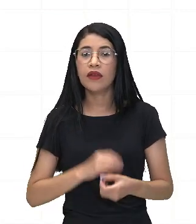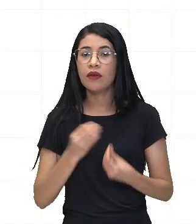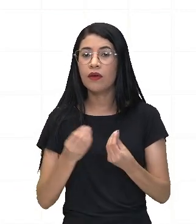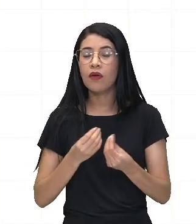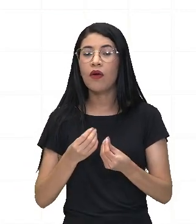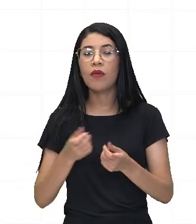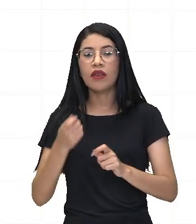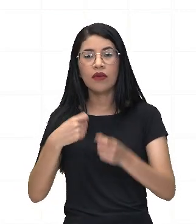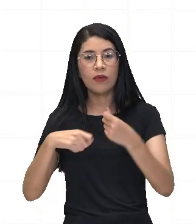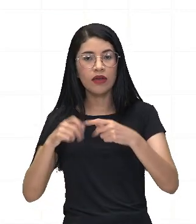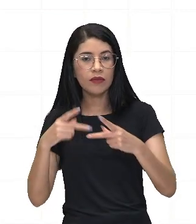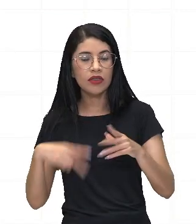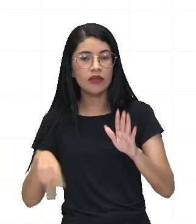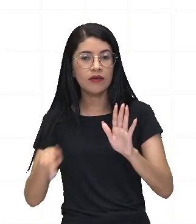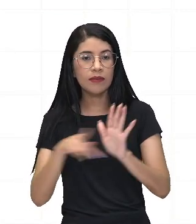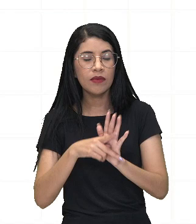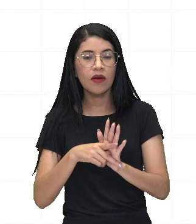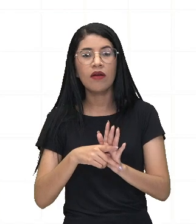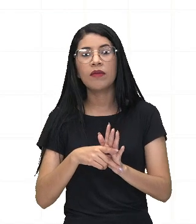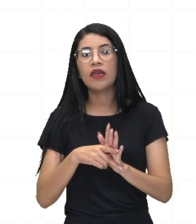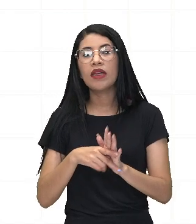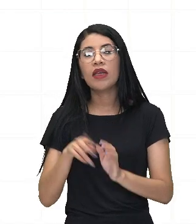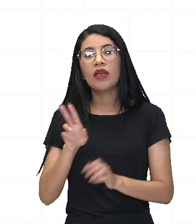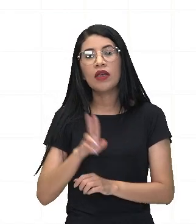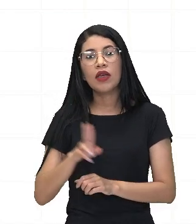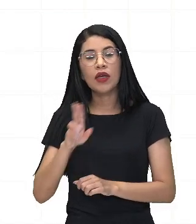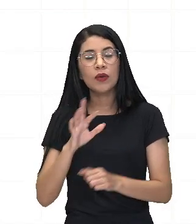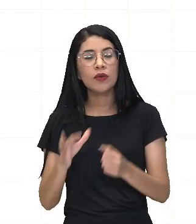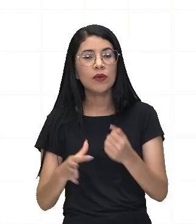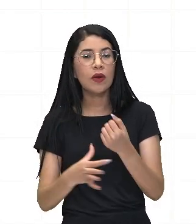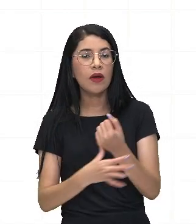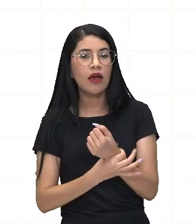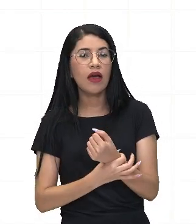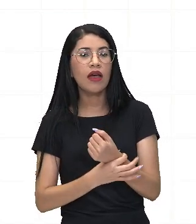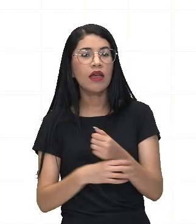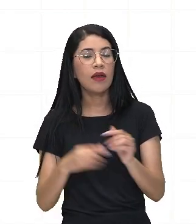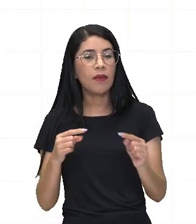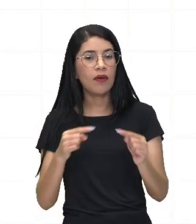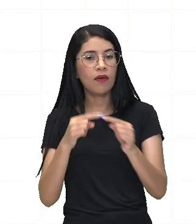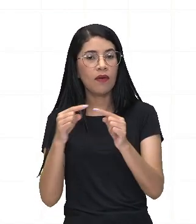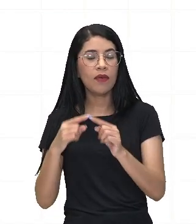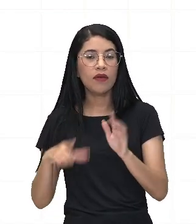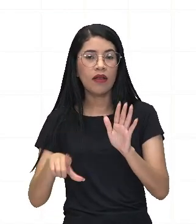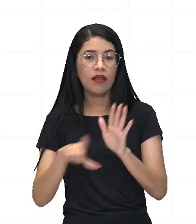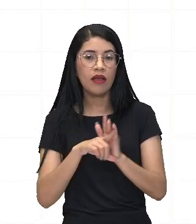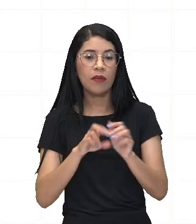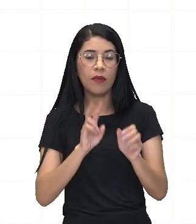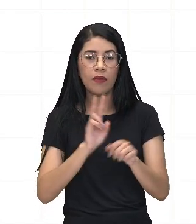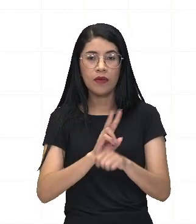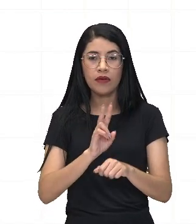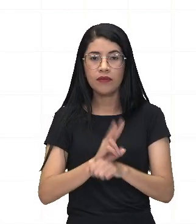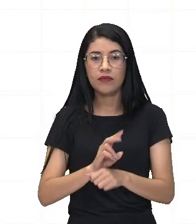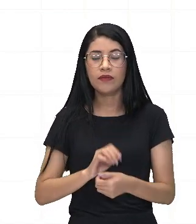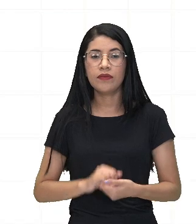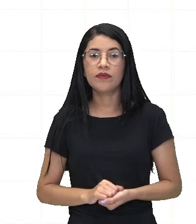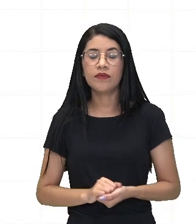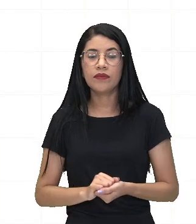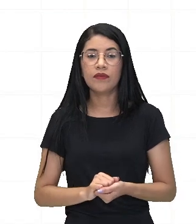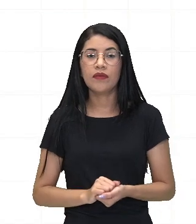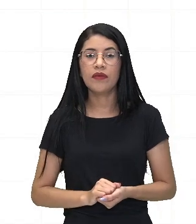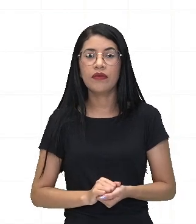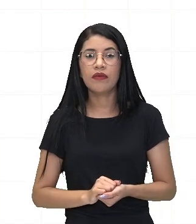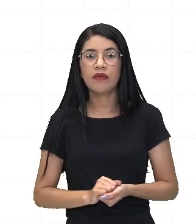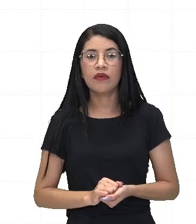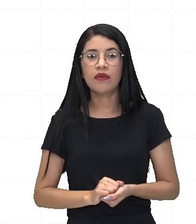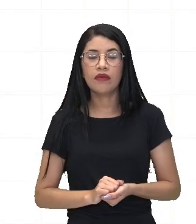de administração, a qual se aplicam garantias adequadas de proteção da lei. Então,